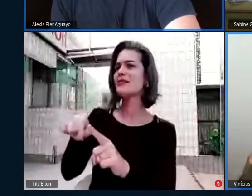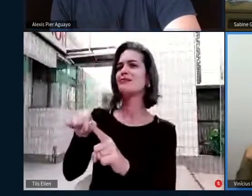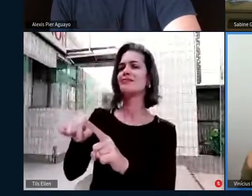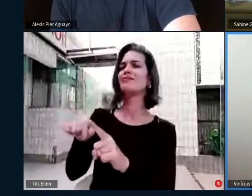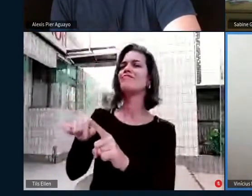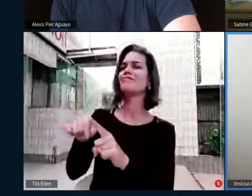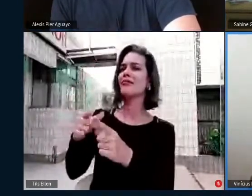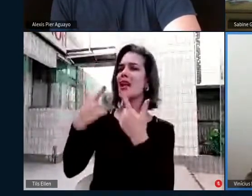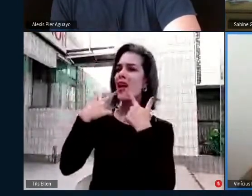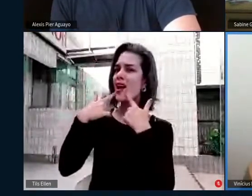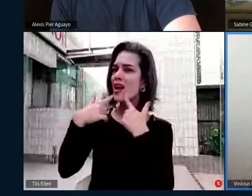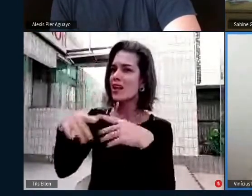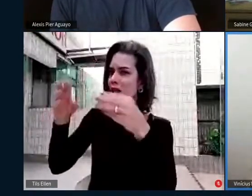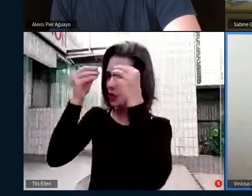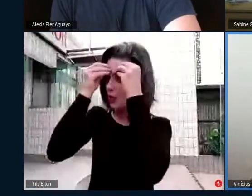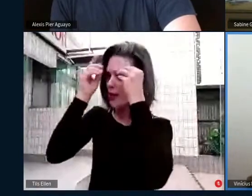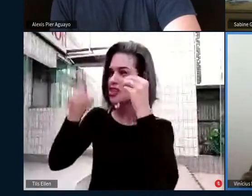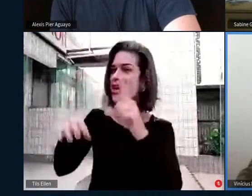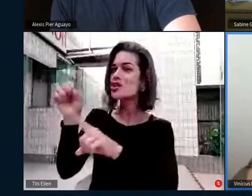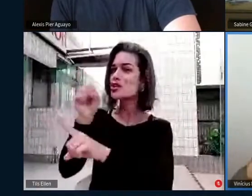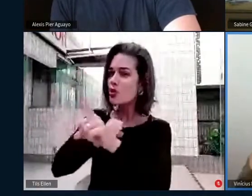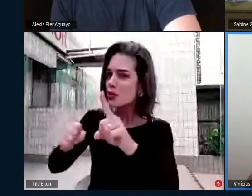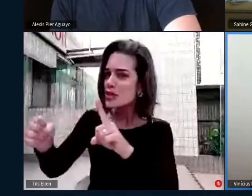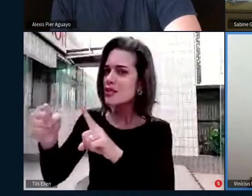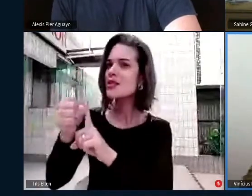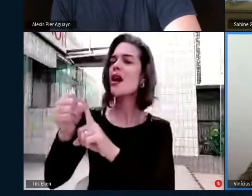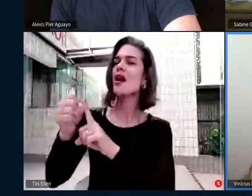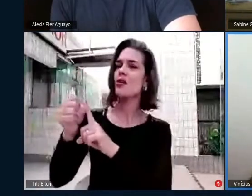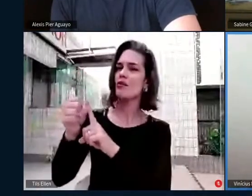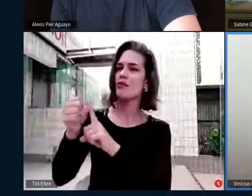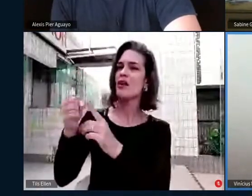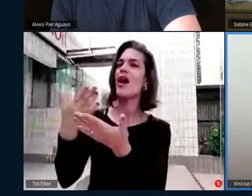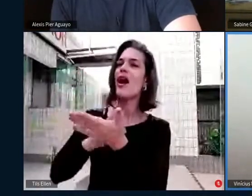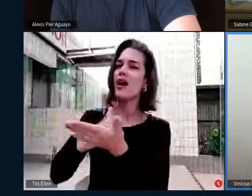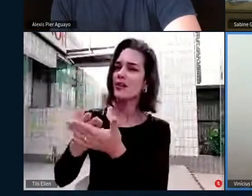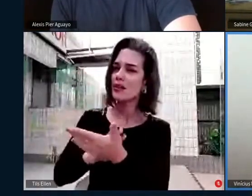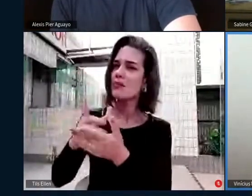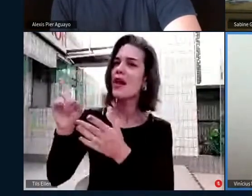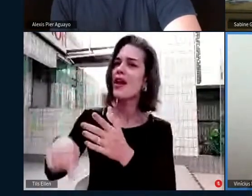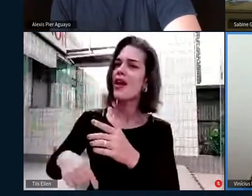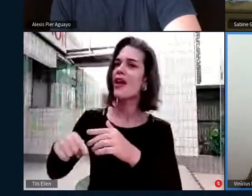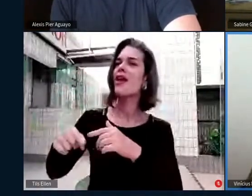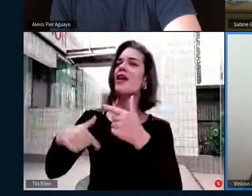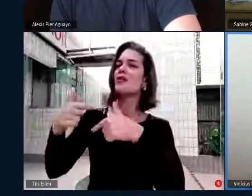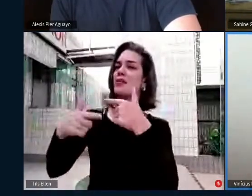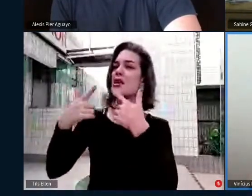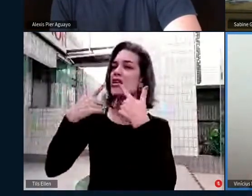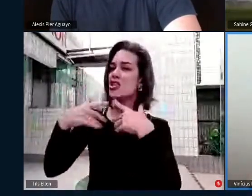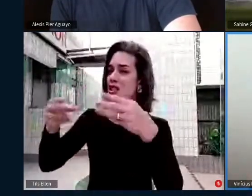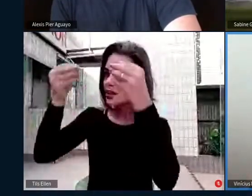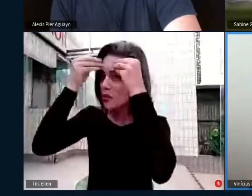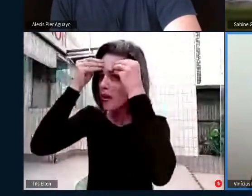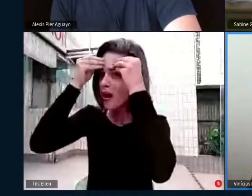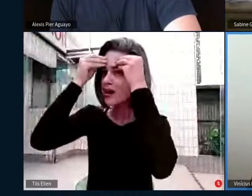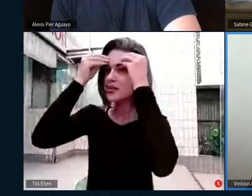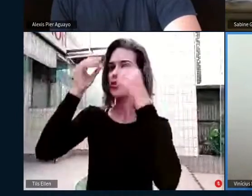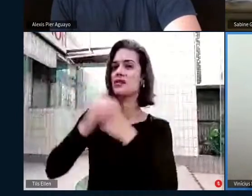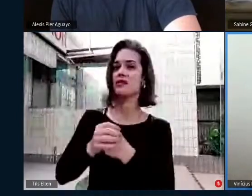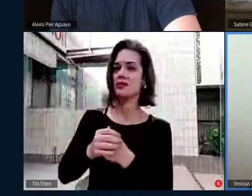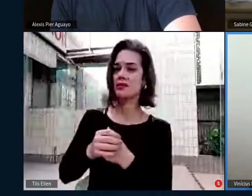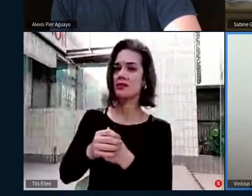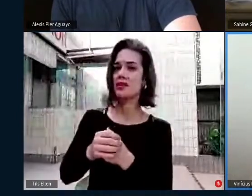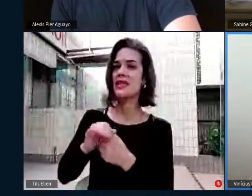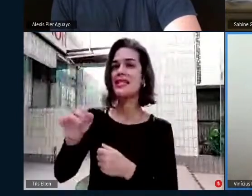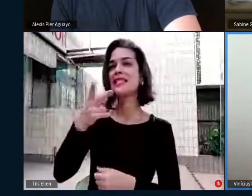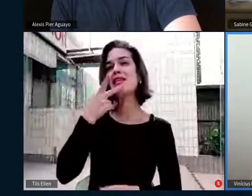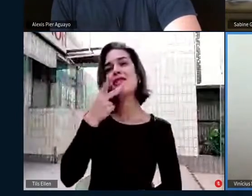A linguagem ela é uma atividade social. A interpretação ela é uma atividade de linguagem. Se a gente sustenta que o